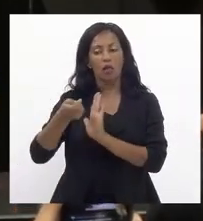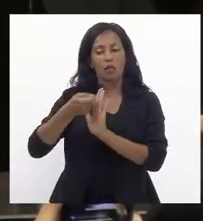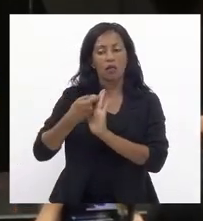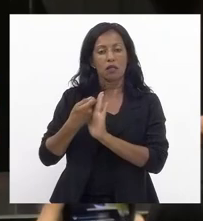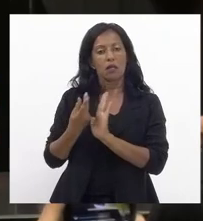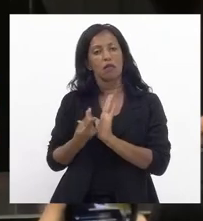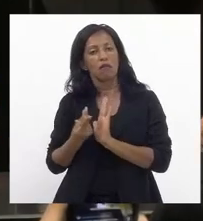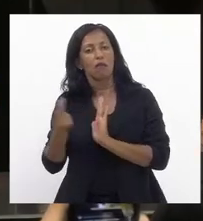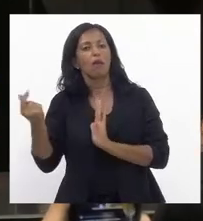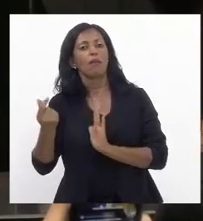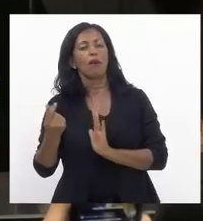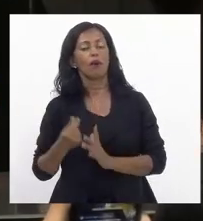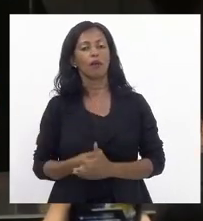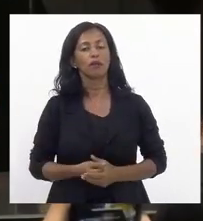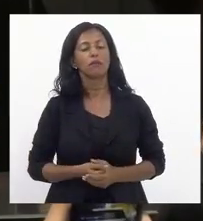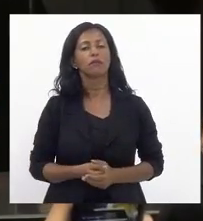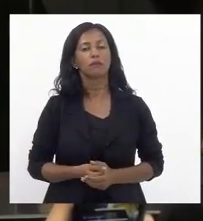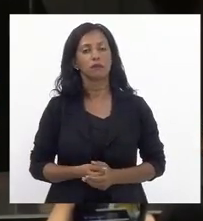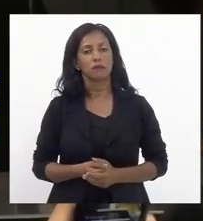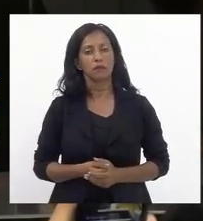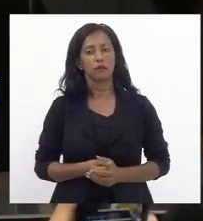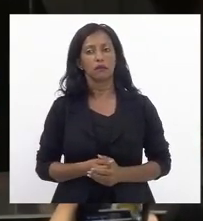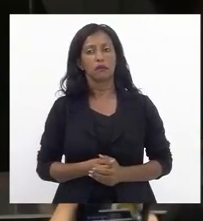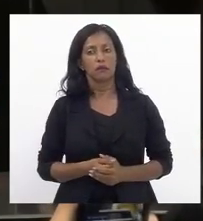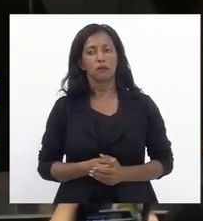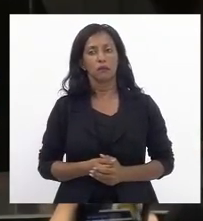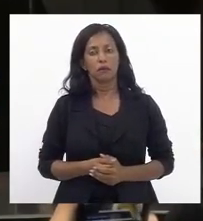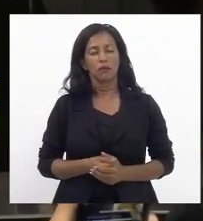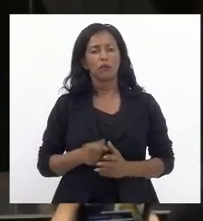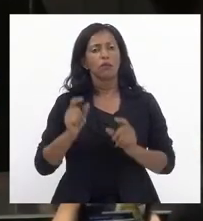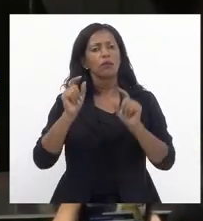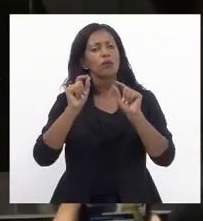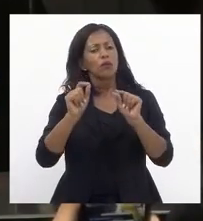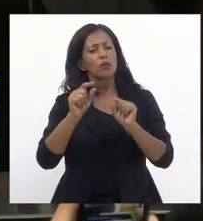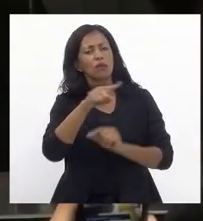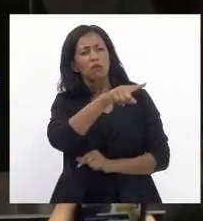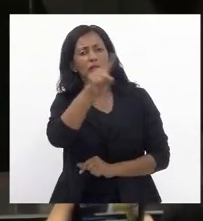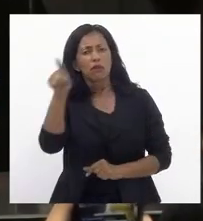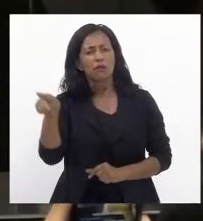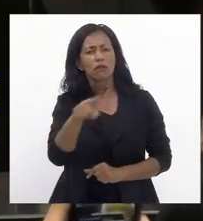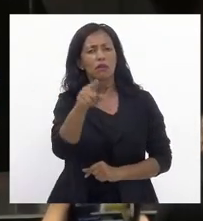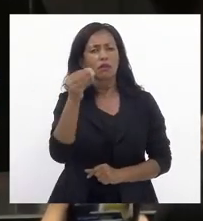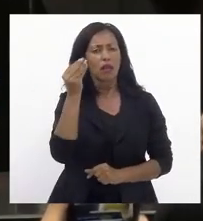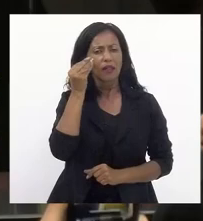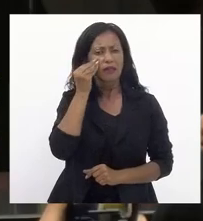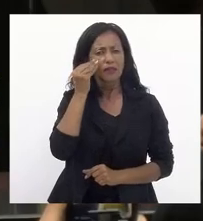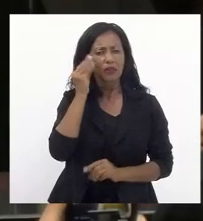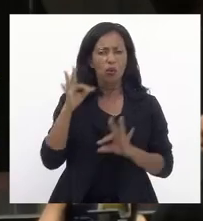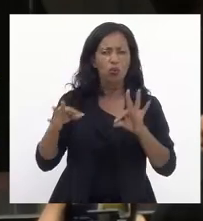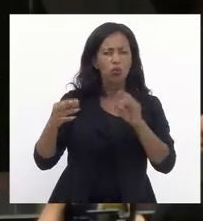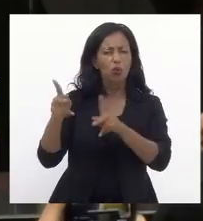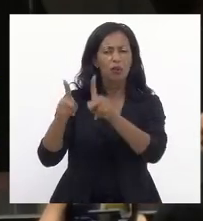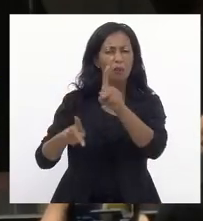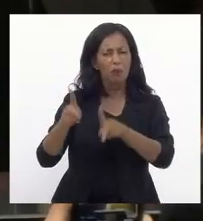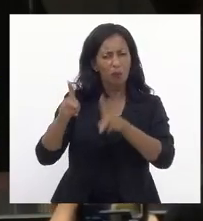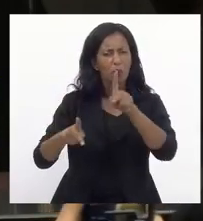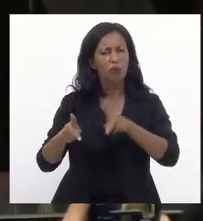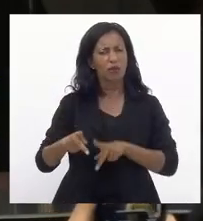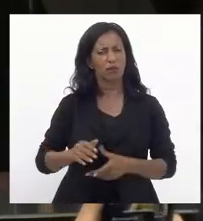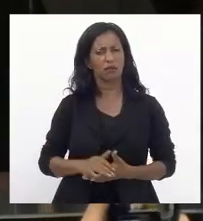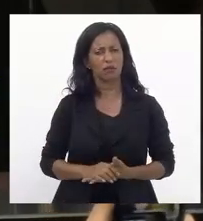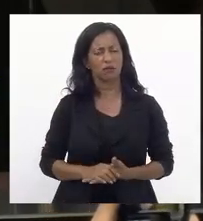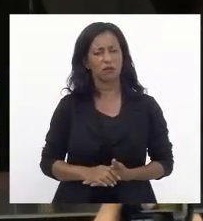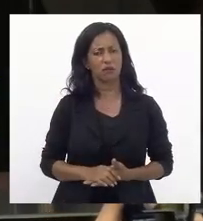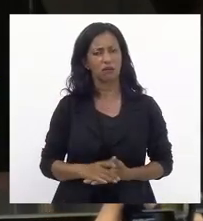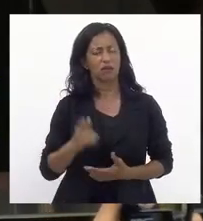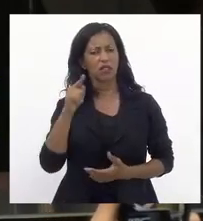assinando a folha e indo embora. O que eu quero dizer para vocês que estão nos assistindo, toda a população fluminense,